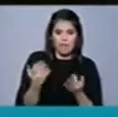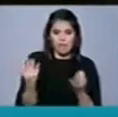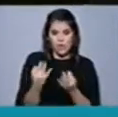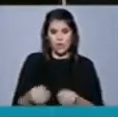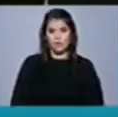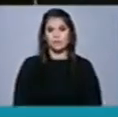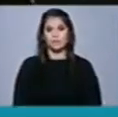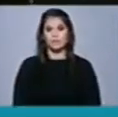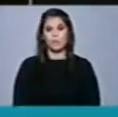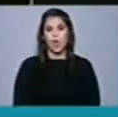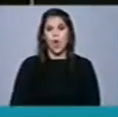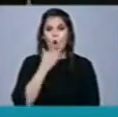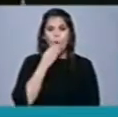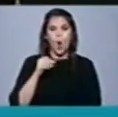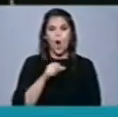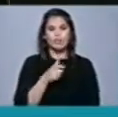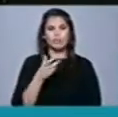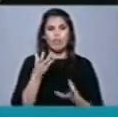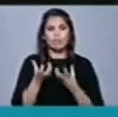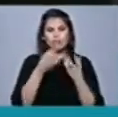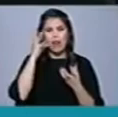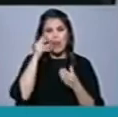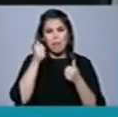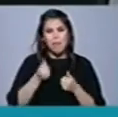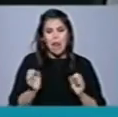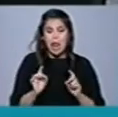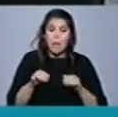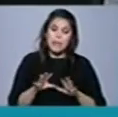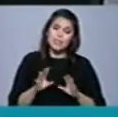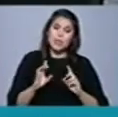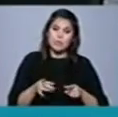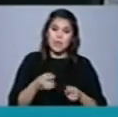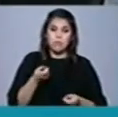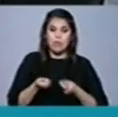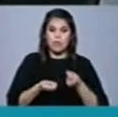ainda não está bem quente, mas vamos deixar então que comece a fritar.